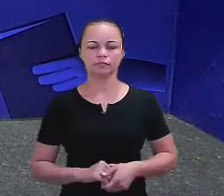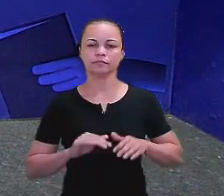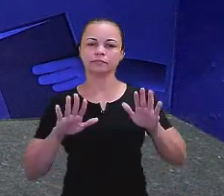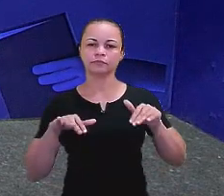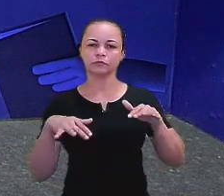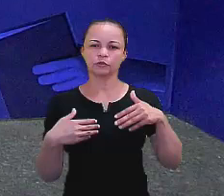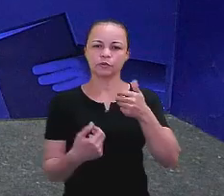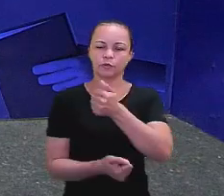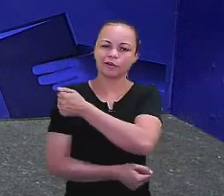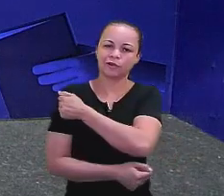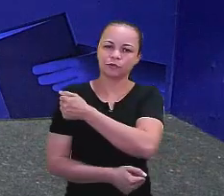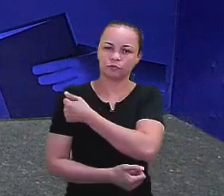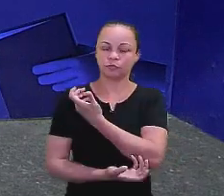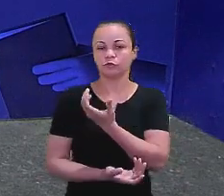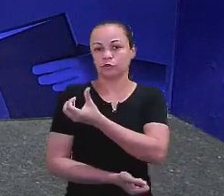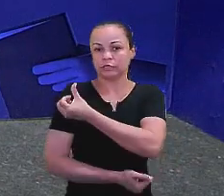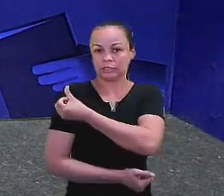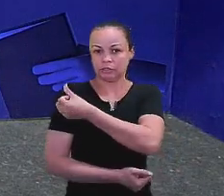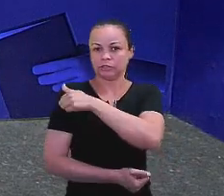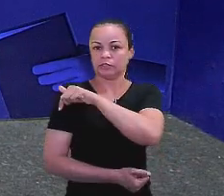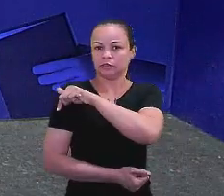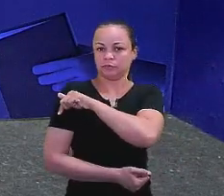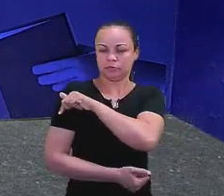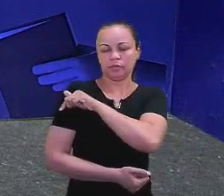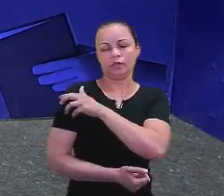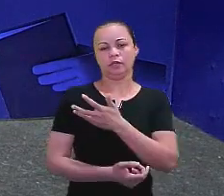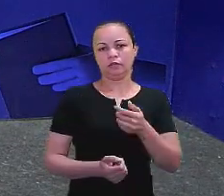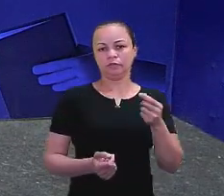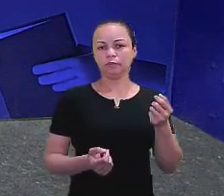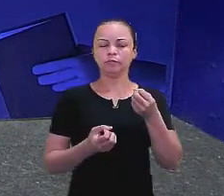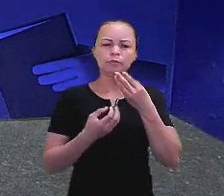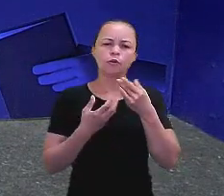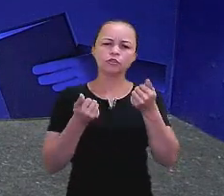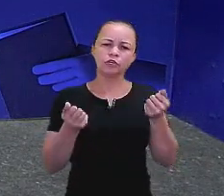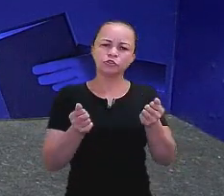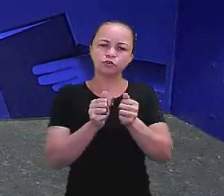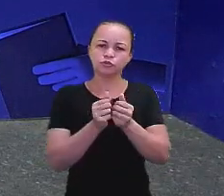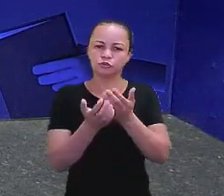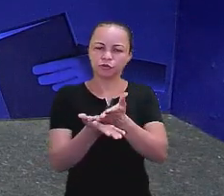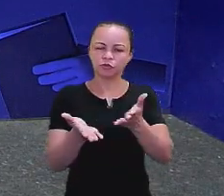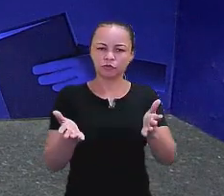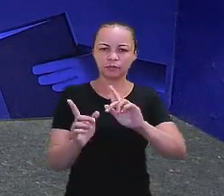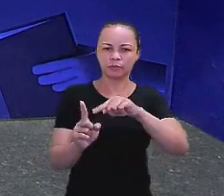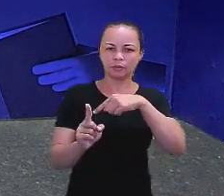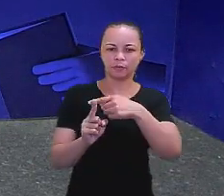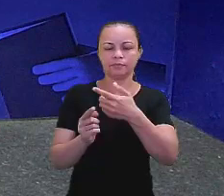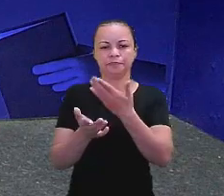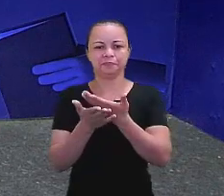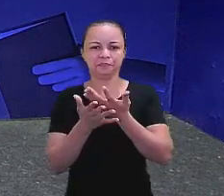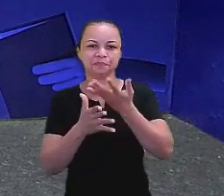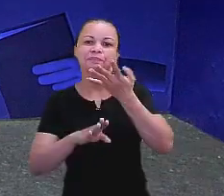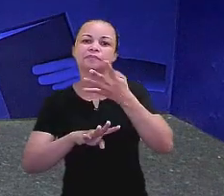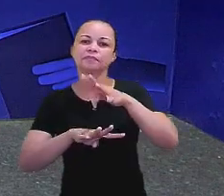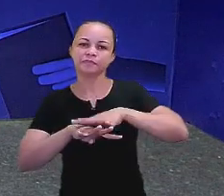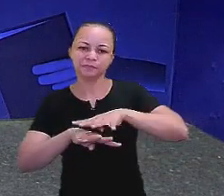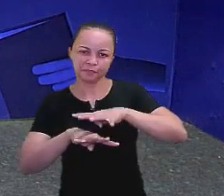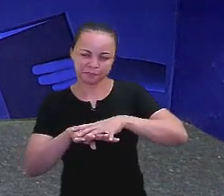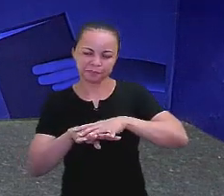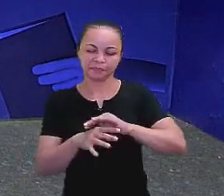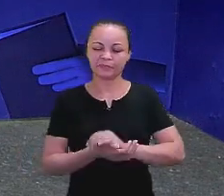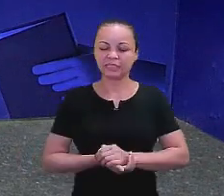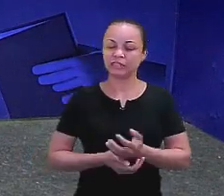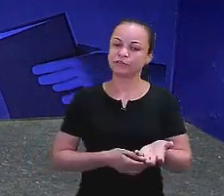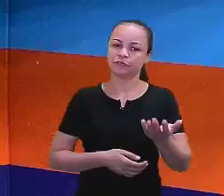Olá, estudantes do sexto e sétimo ano, que bom estar aqui com vocês para mais uma aula de matemática. Então,